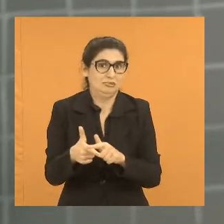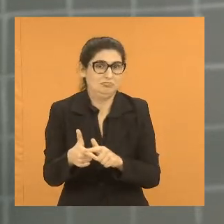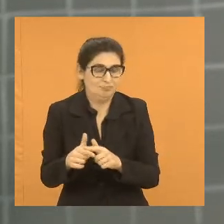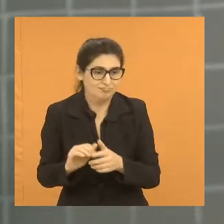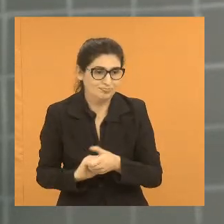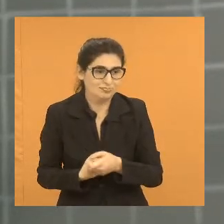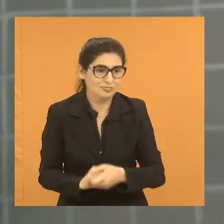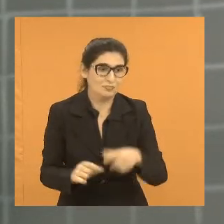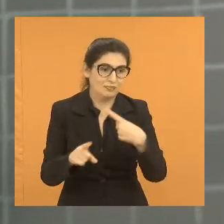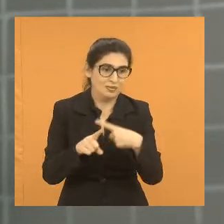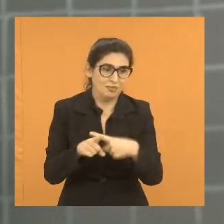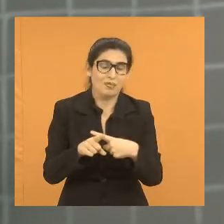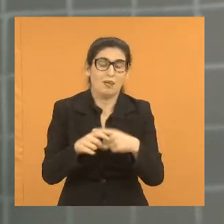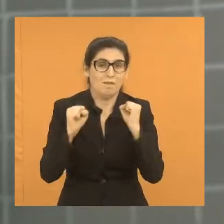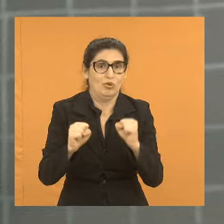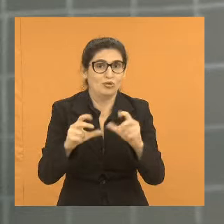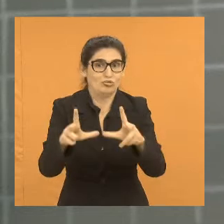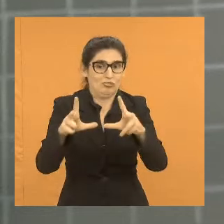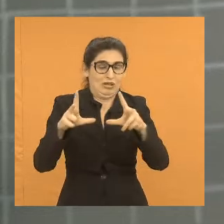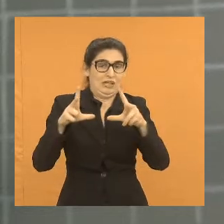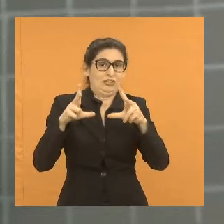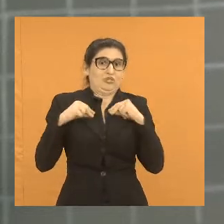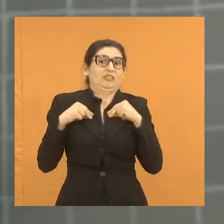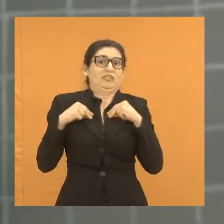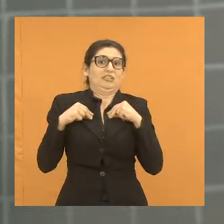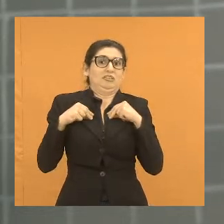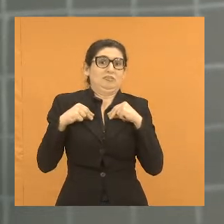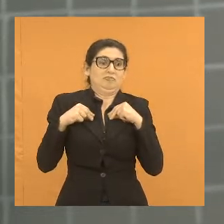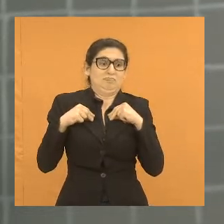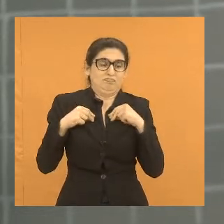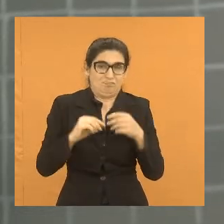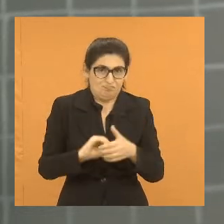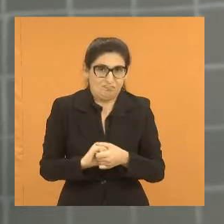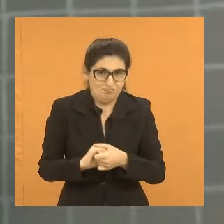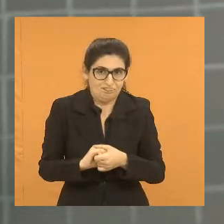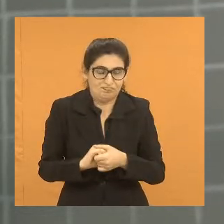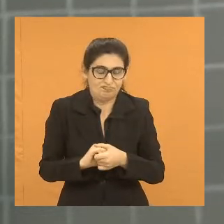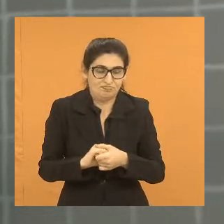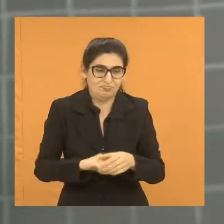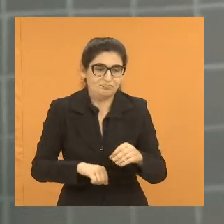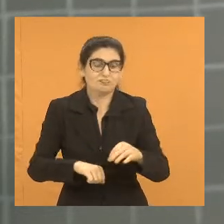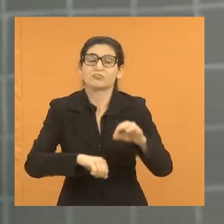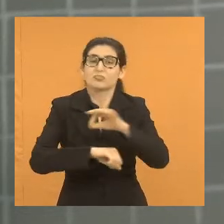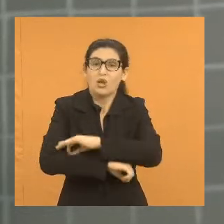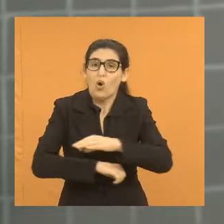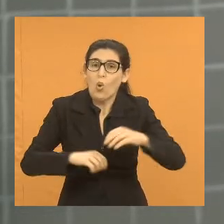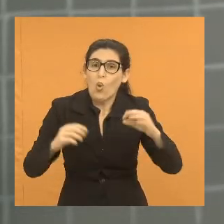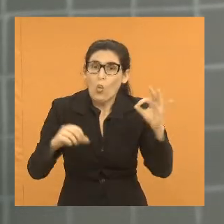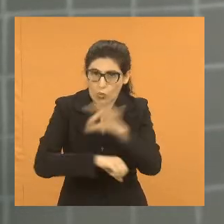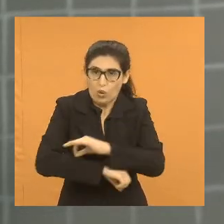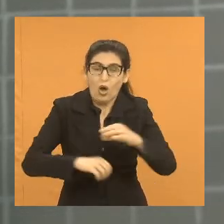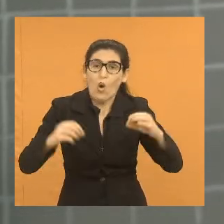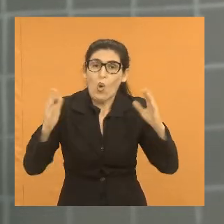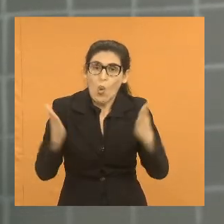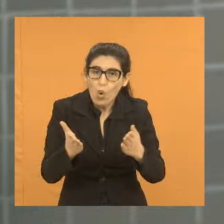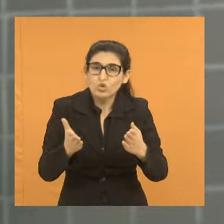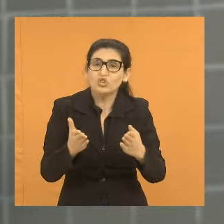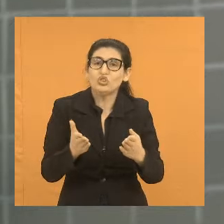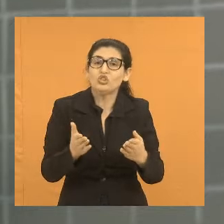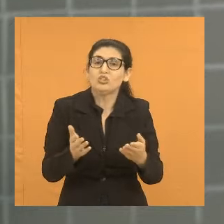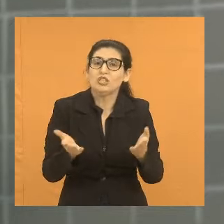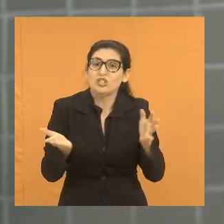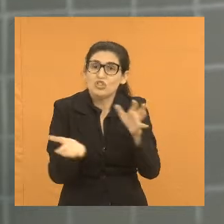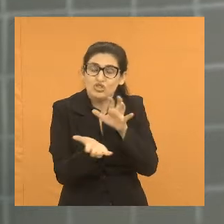porque a pressão externa é muito grande. Hoje, Jacareí é quase que uma ilha